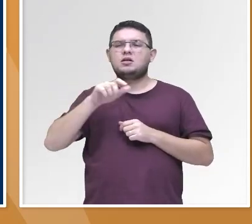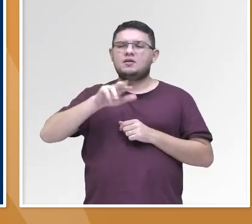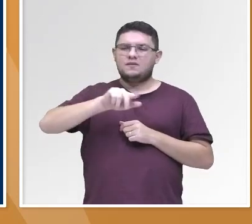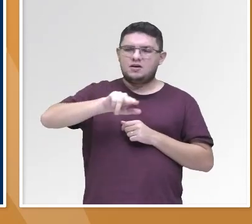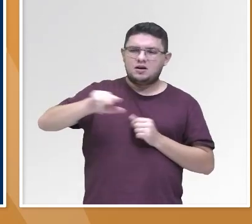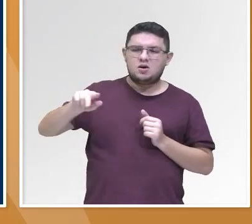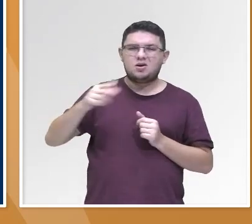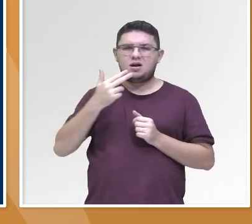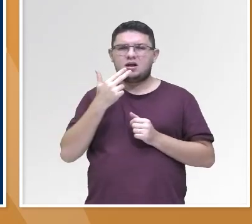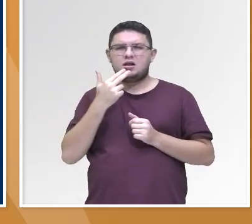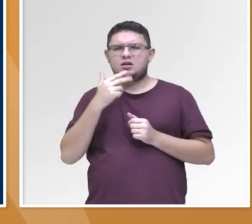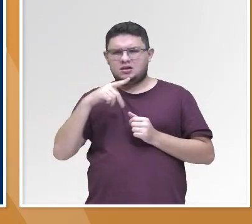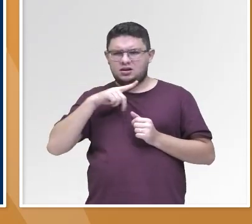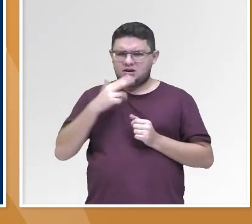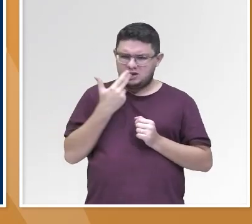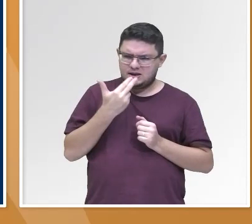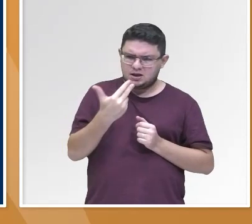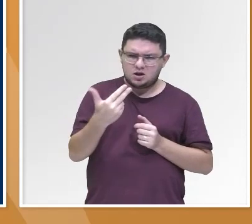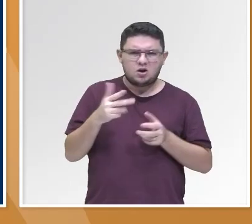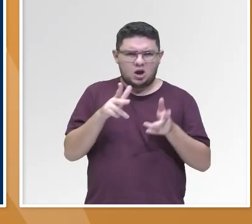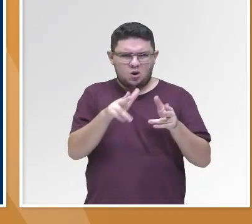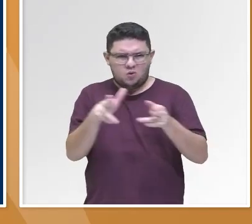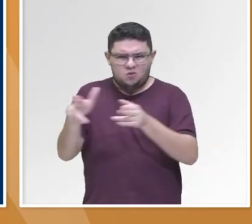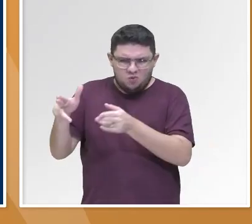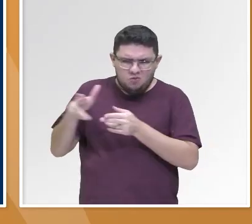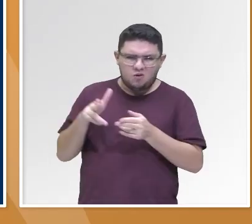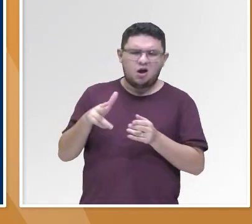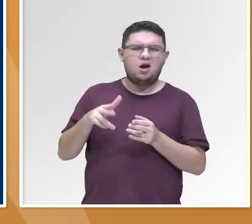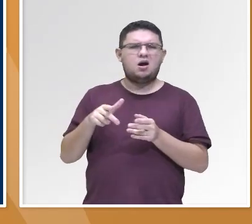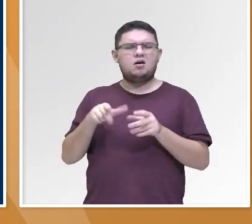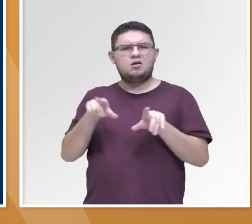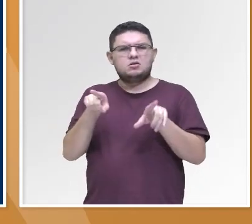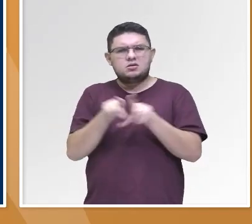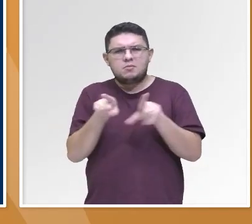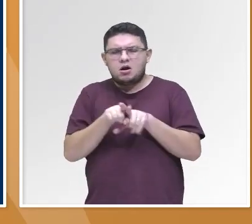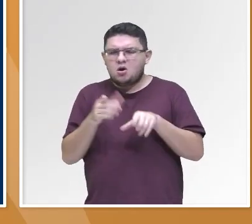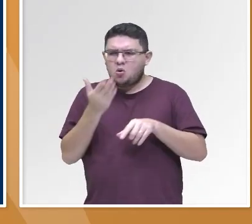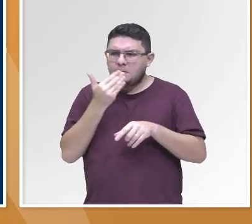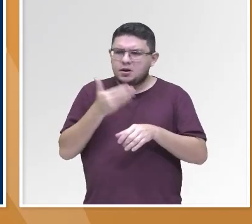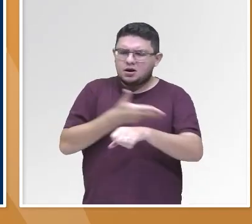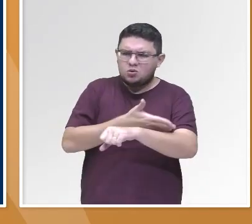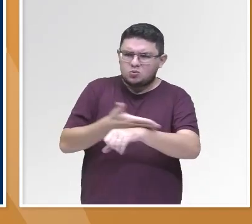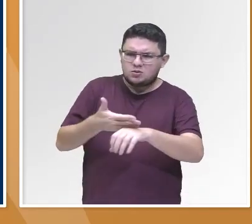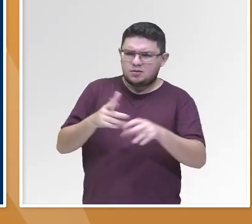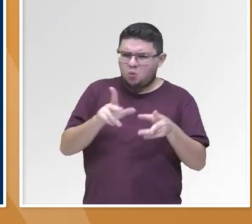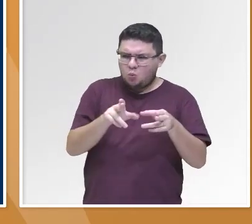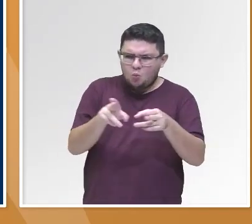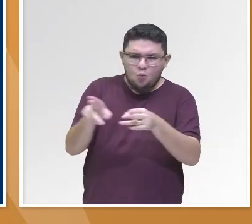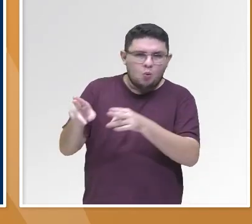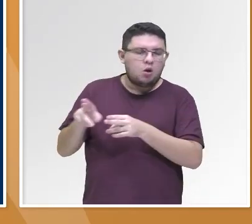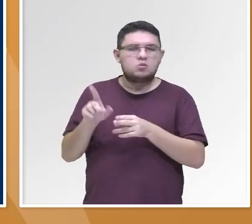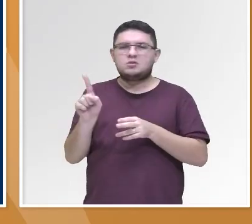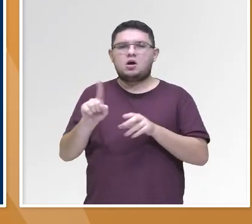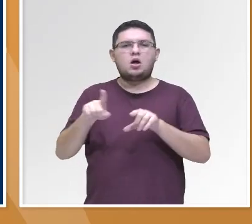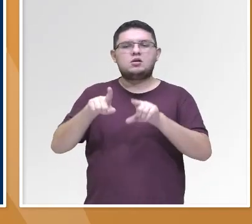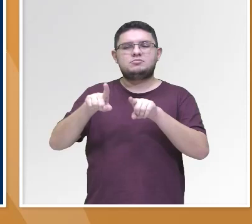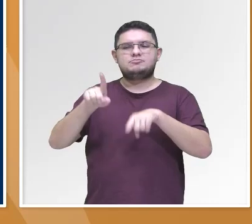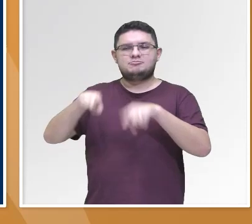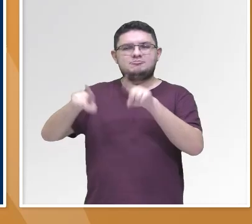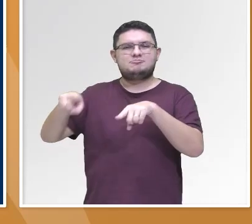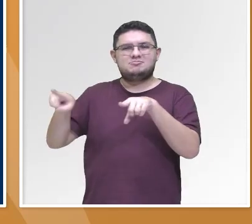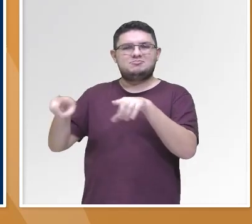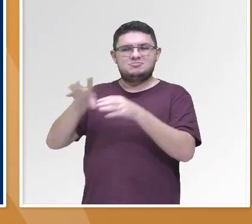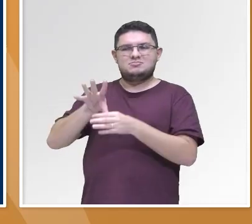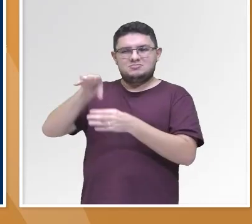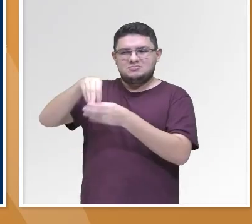têm os mesmos hábitos, que fazem o mesmo tipo de comida, ou que comem as mesmas coisas, tá bom? Então nós estamos falando que existe uma